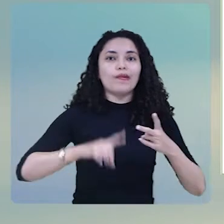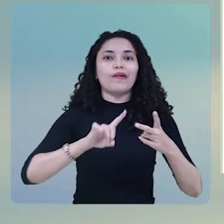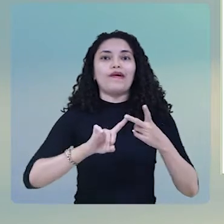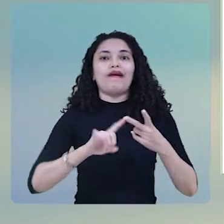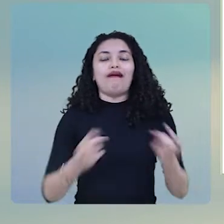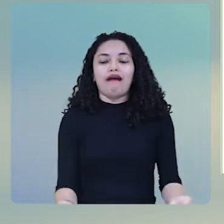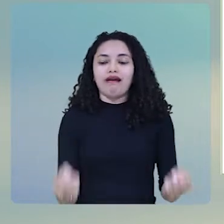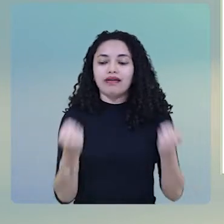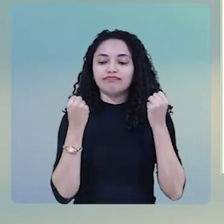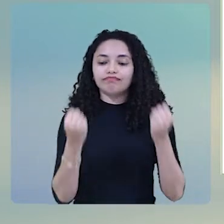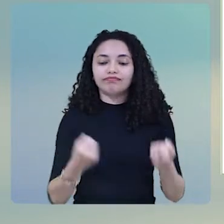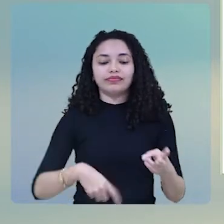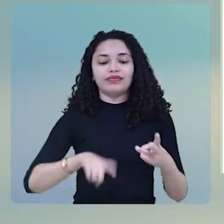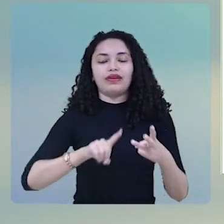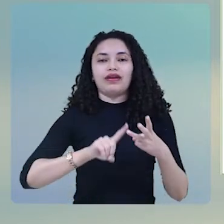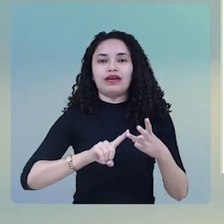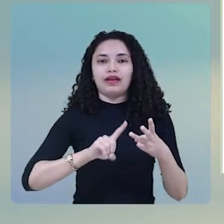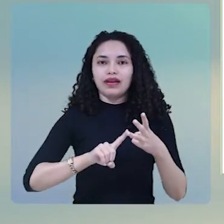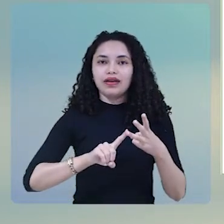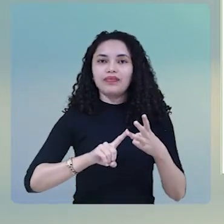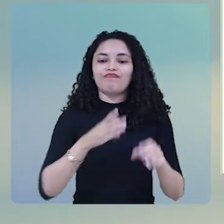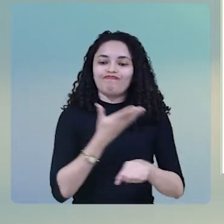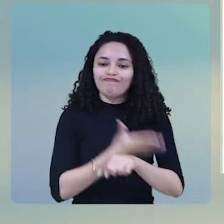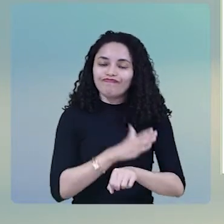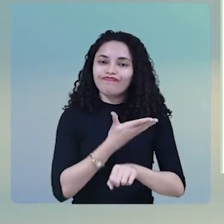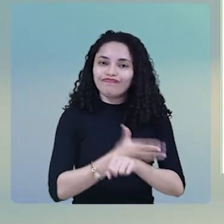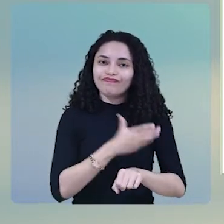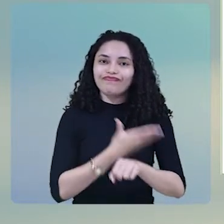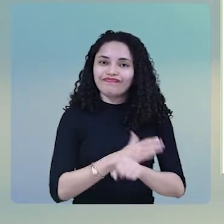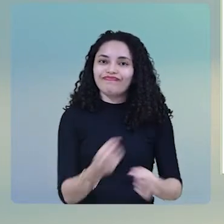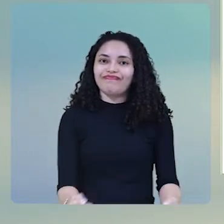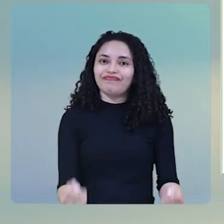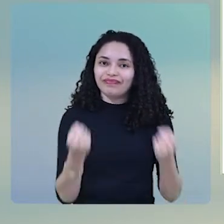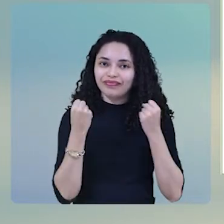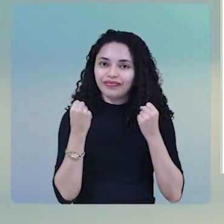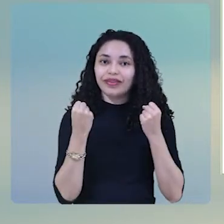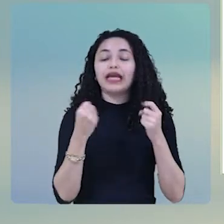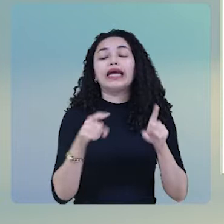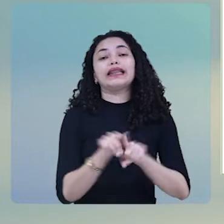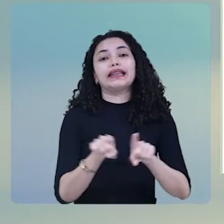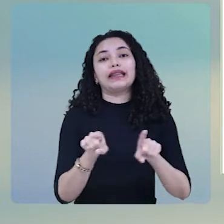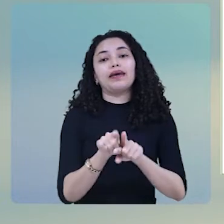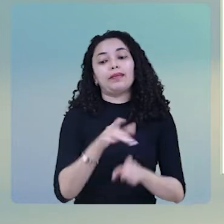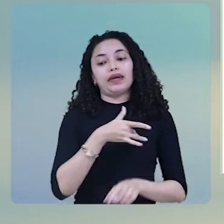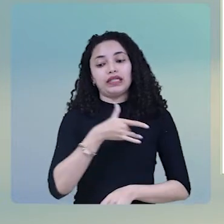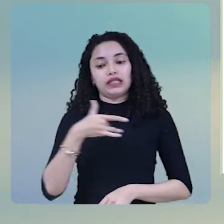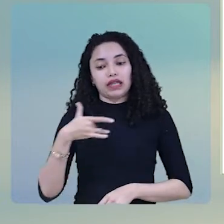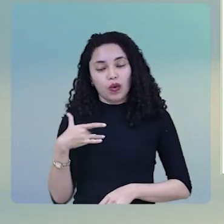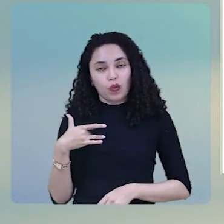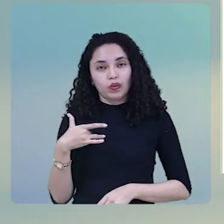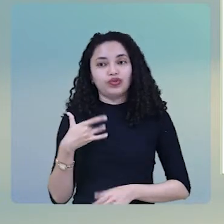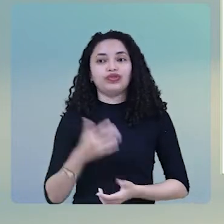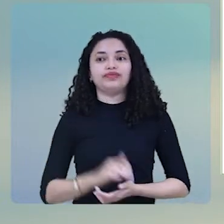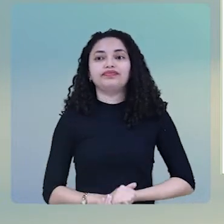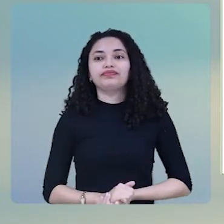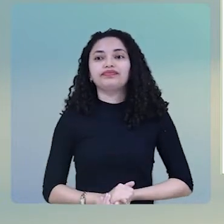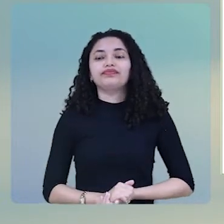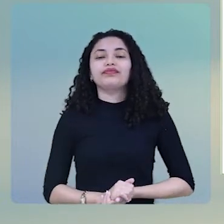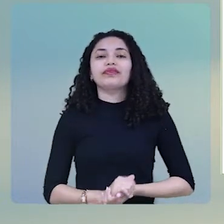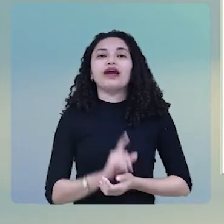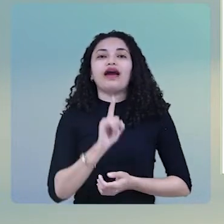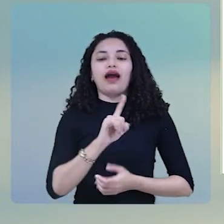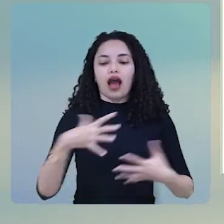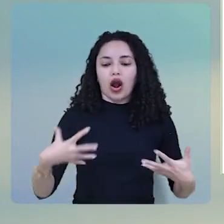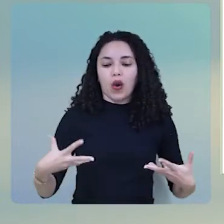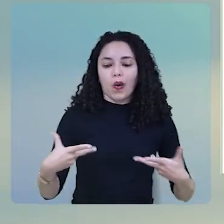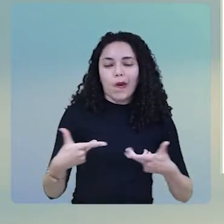físico e saúde. Ainda dentro da competência 3 da matriz do Enem, que vocês já